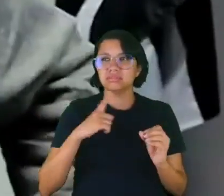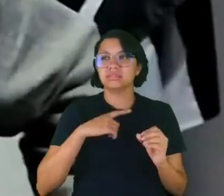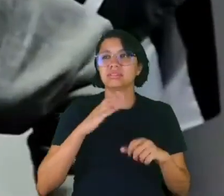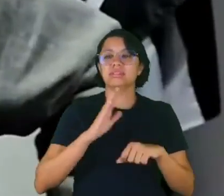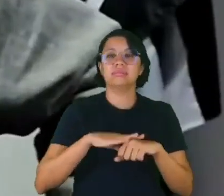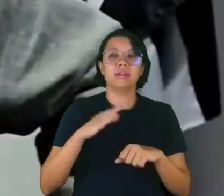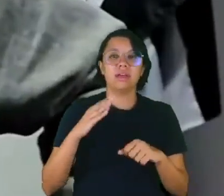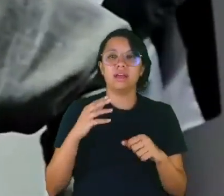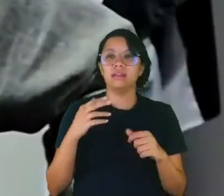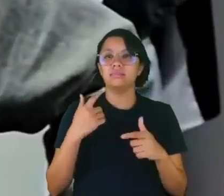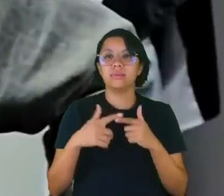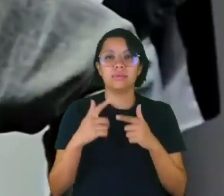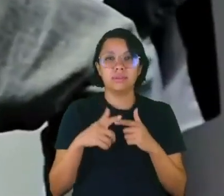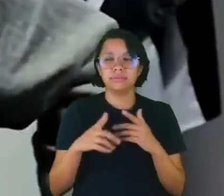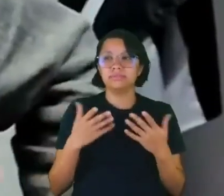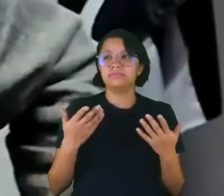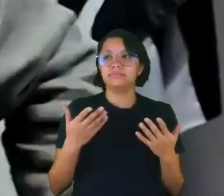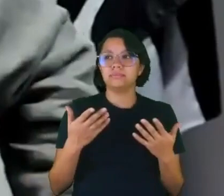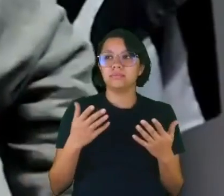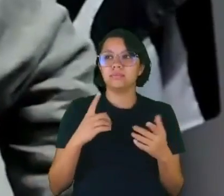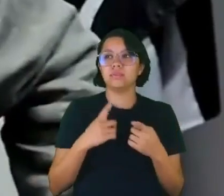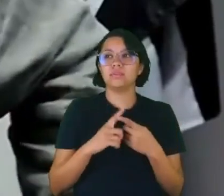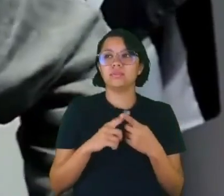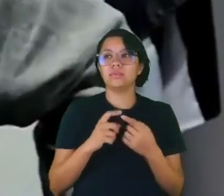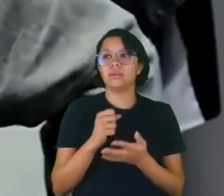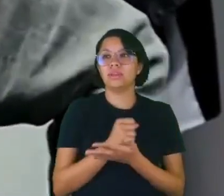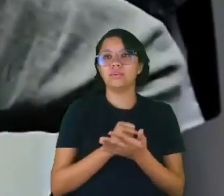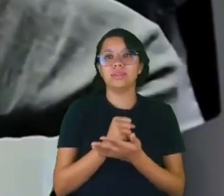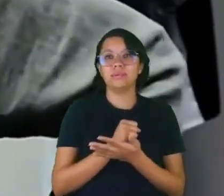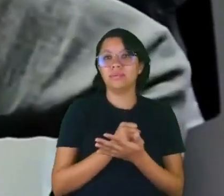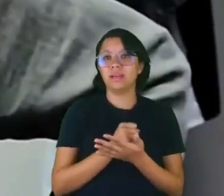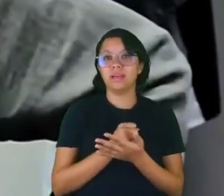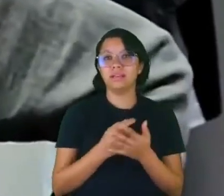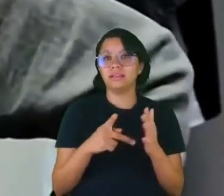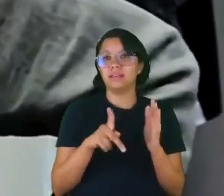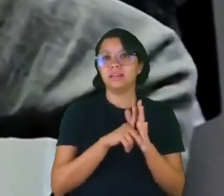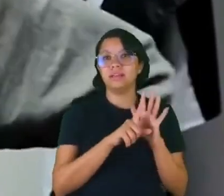precisamos. Porque não tem embaraço de declaração na lei.